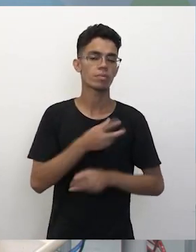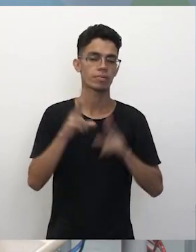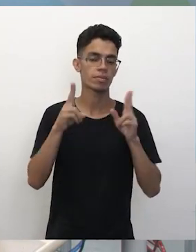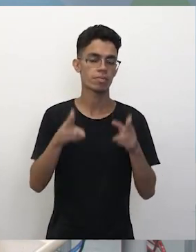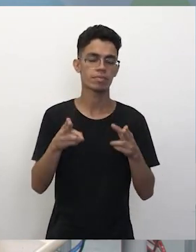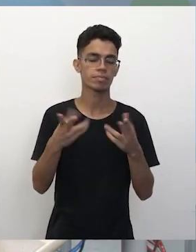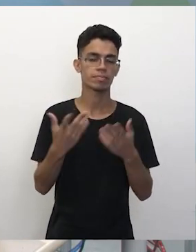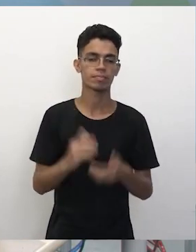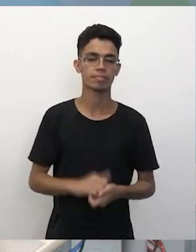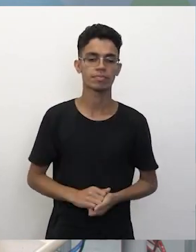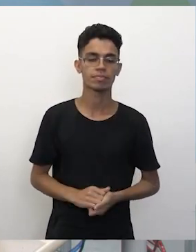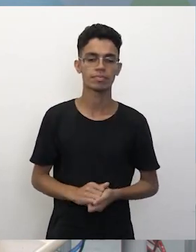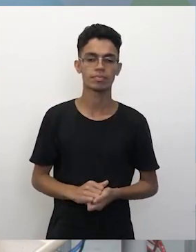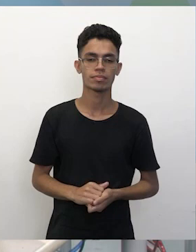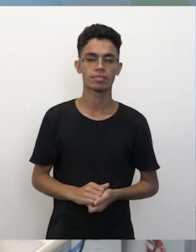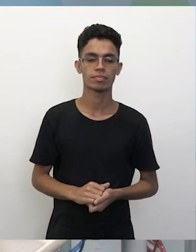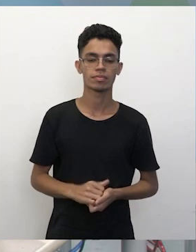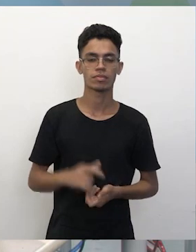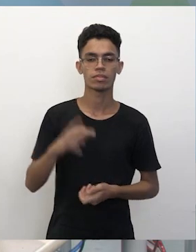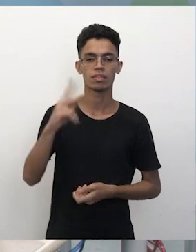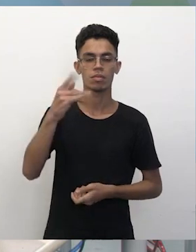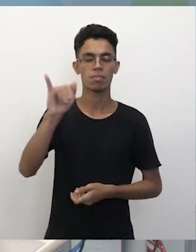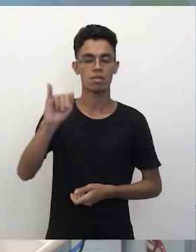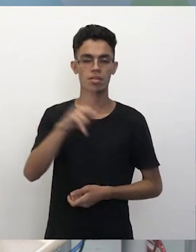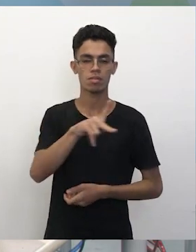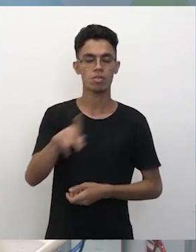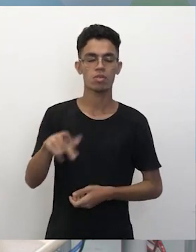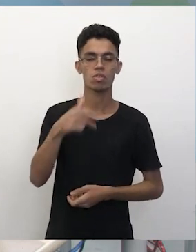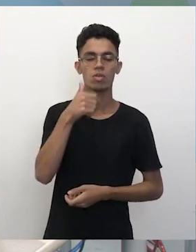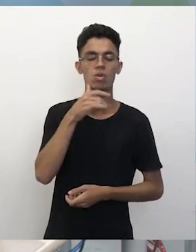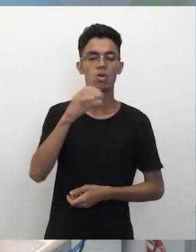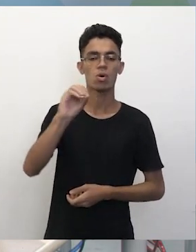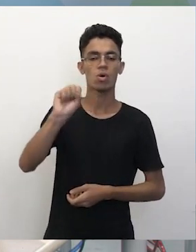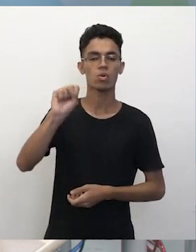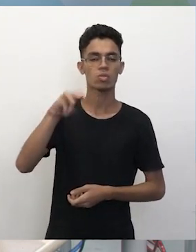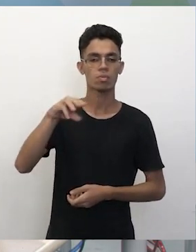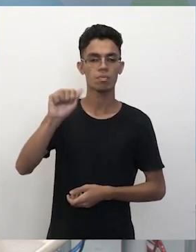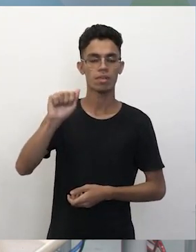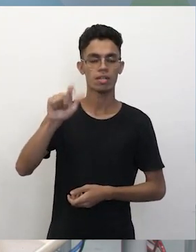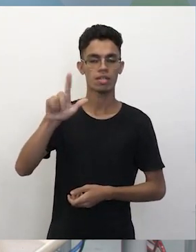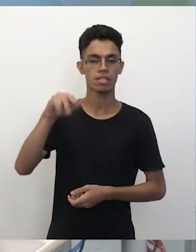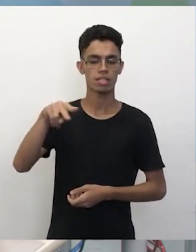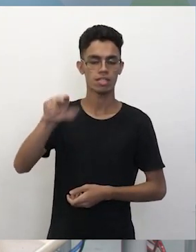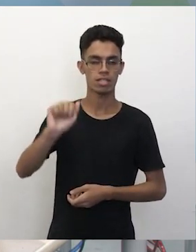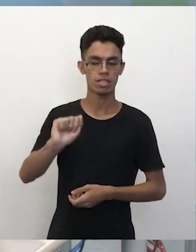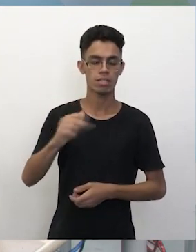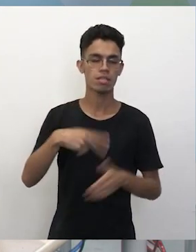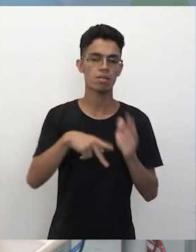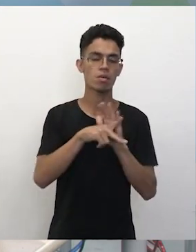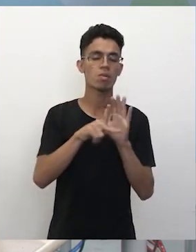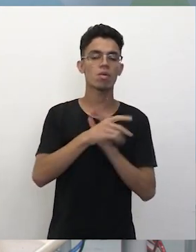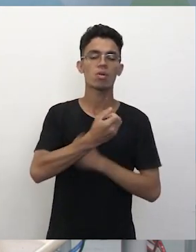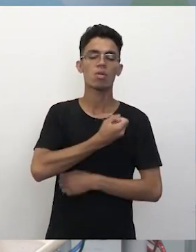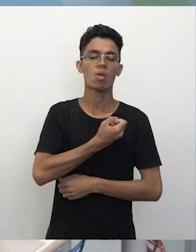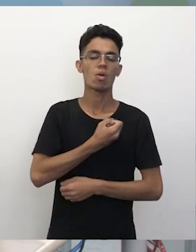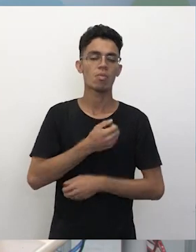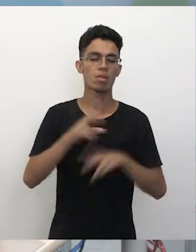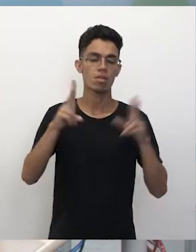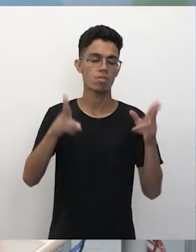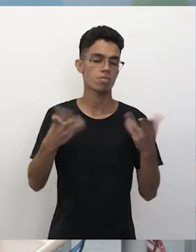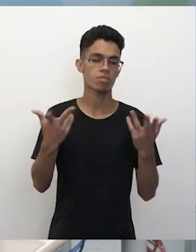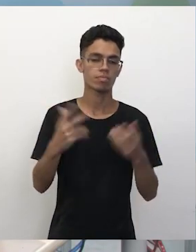ele mesmo. O pessoal do PEI, professora Osmarina, está dizendo que fica ele mesmo, é o próprio número, é igual a